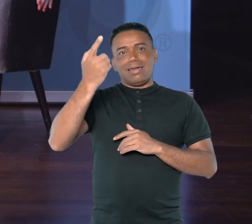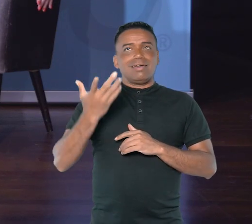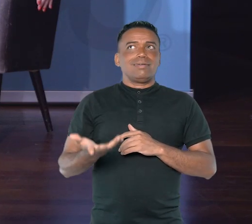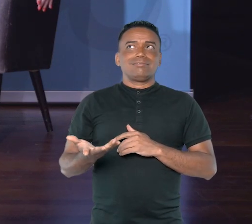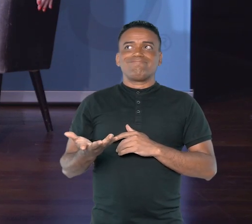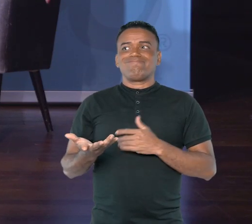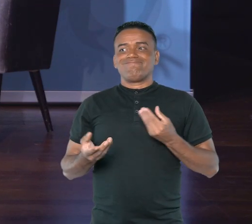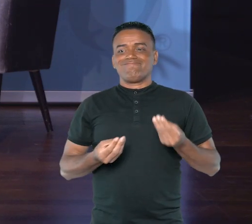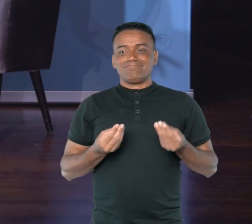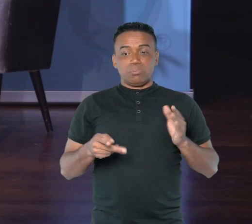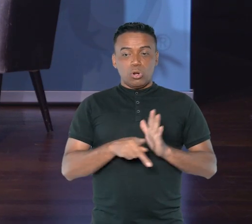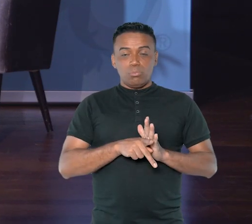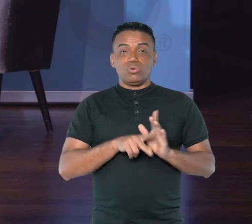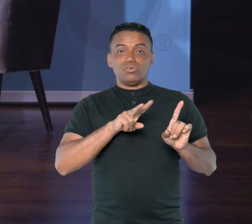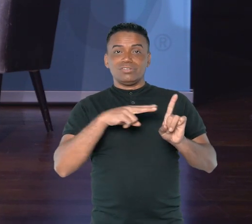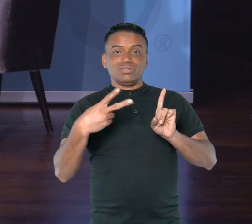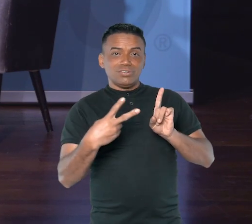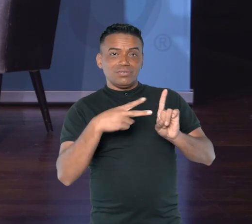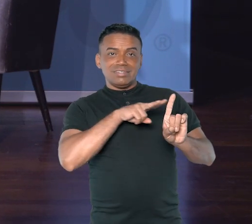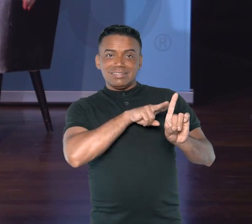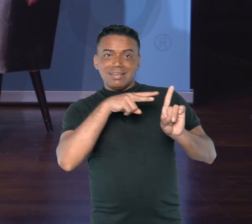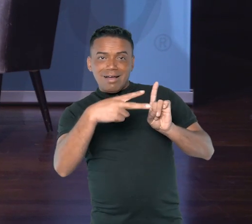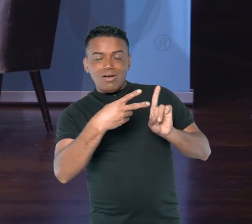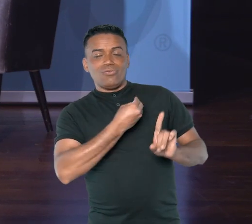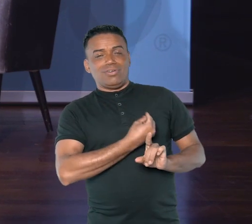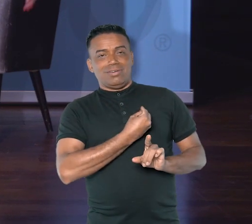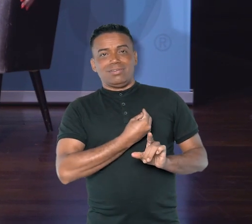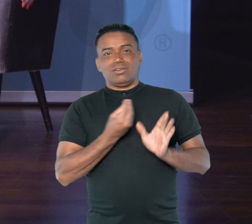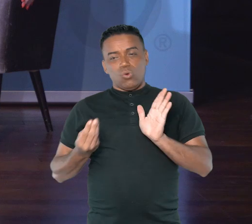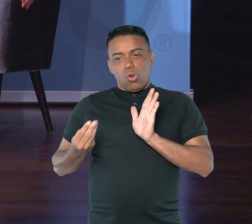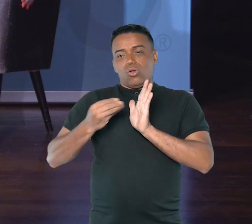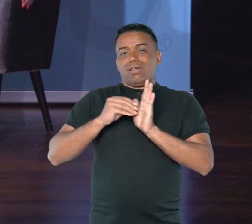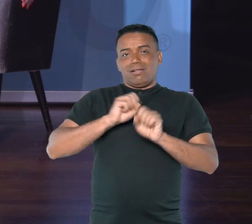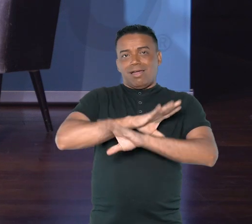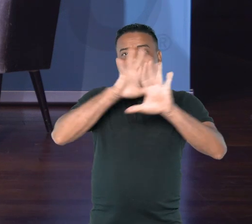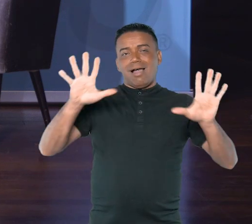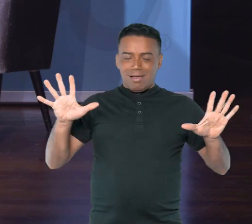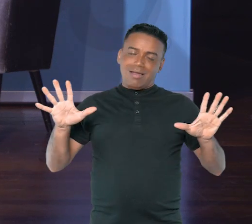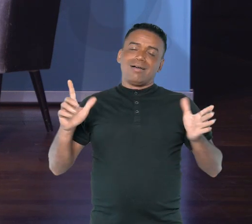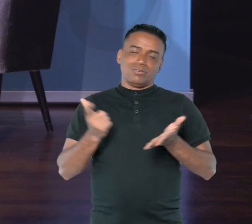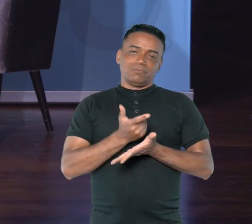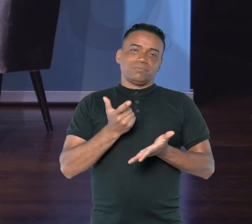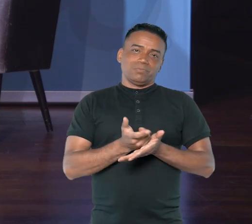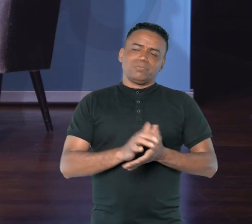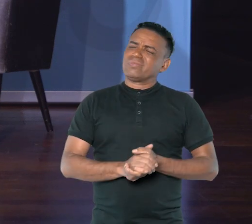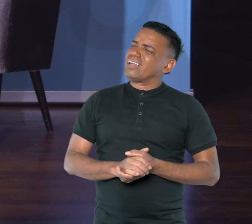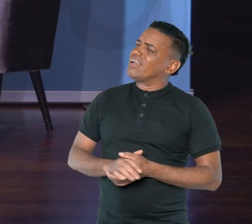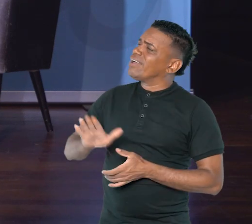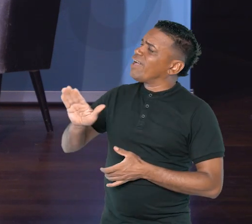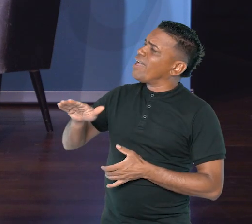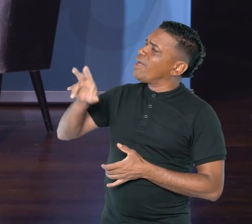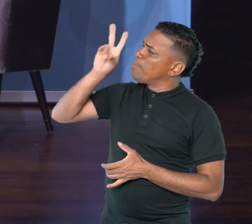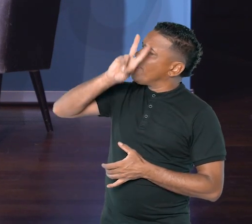tenho sobre a vida também, né, que se reflete nesse livro, eu acho que de uma forma muito clara. Eu me lembrou